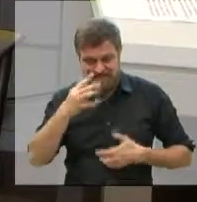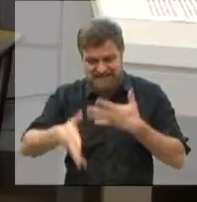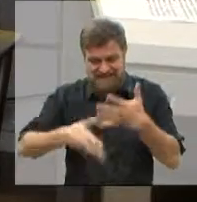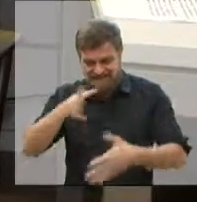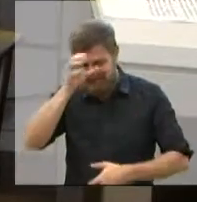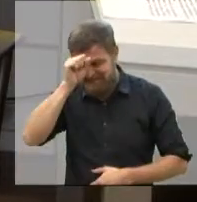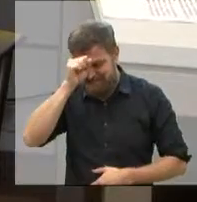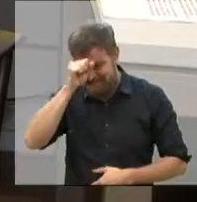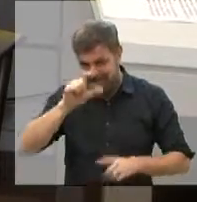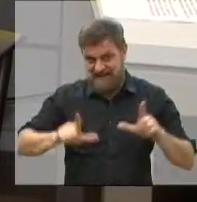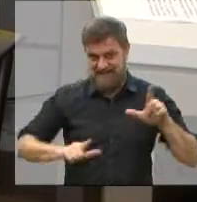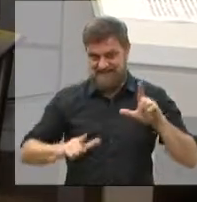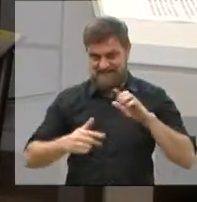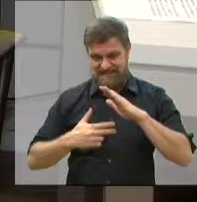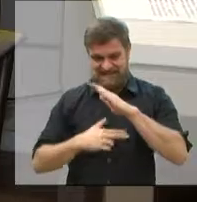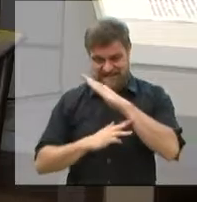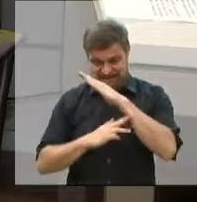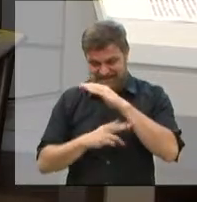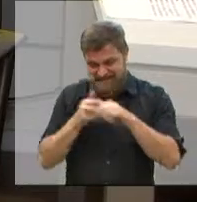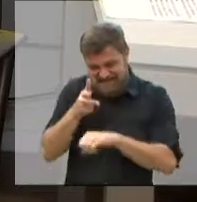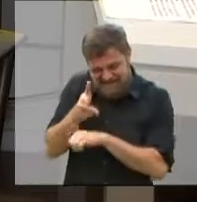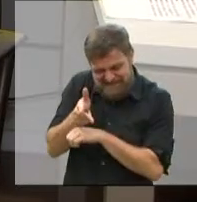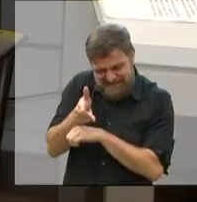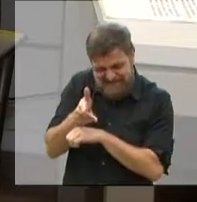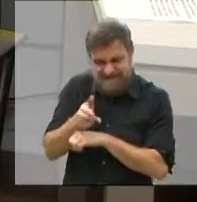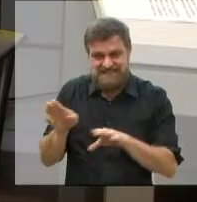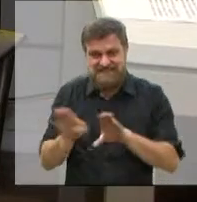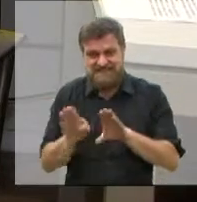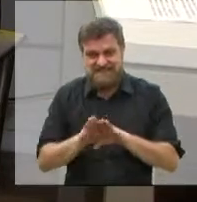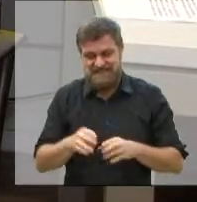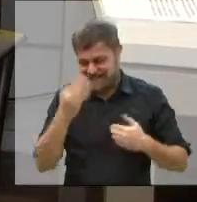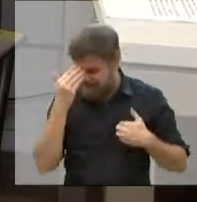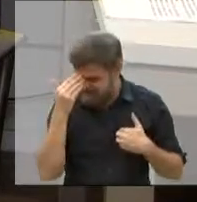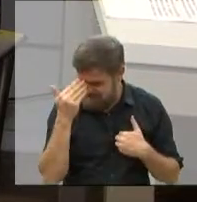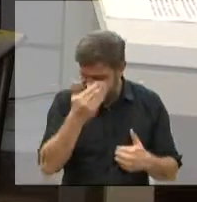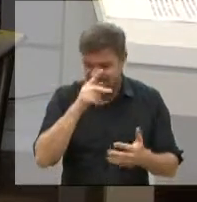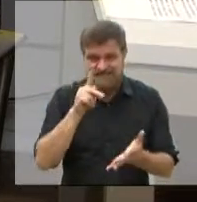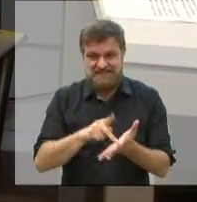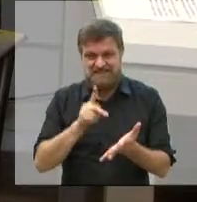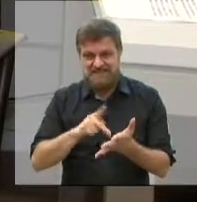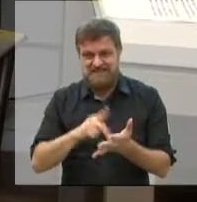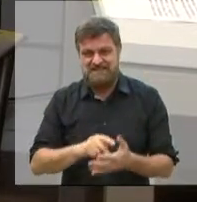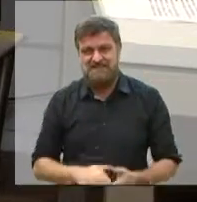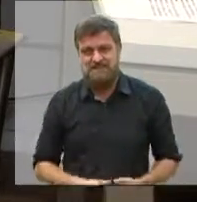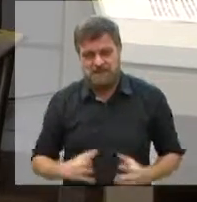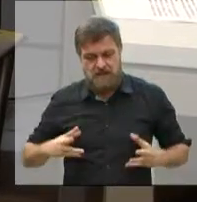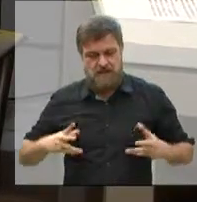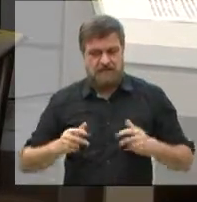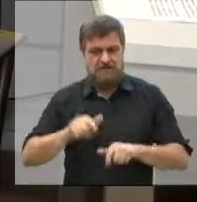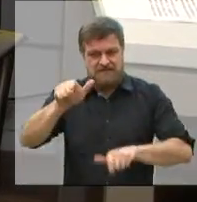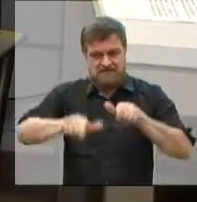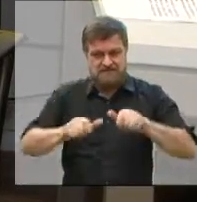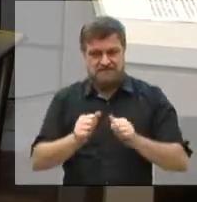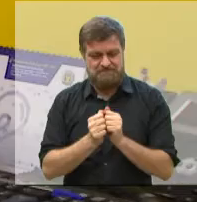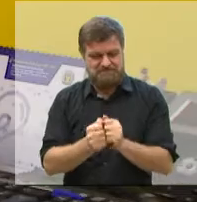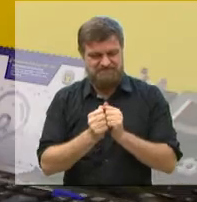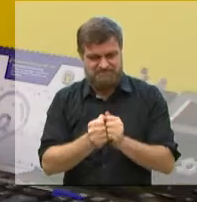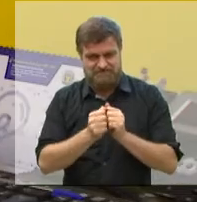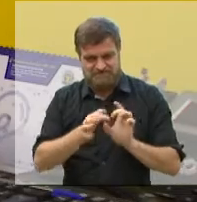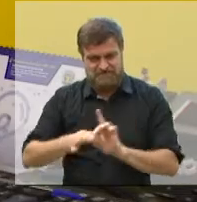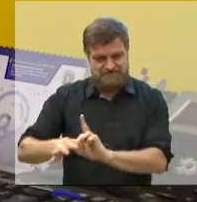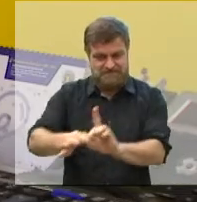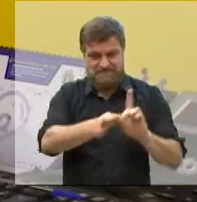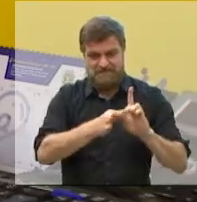ficar acompanhando esse projeto de perto aí. Eu agradeço muito vocês mesmo, meu xará, todos vocês que estão aqui conosco. A